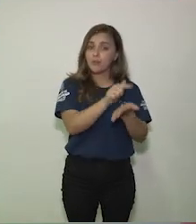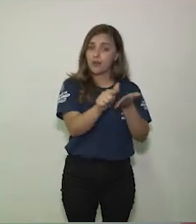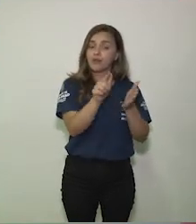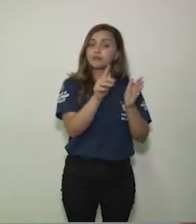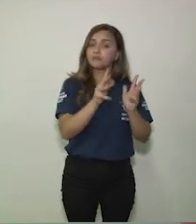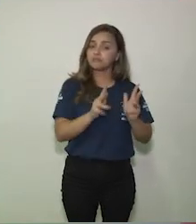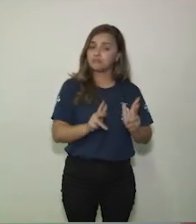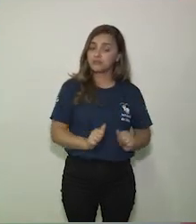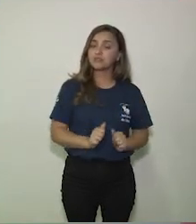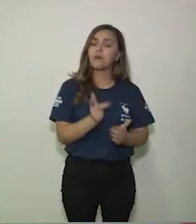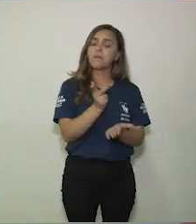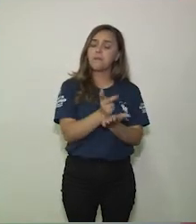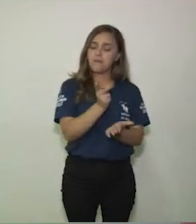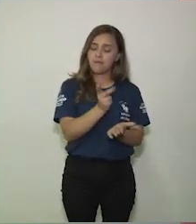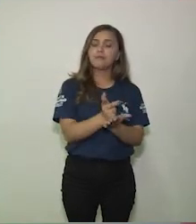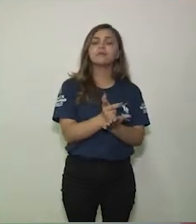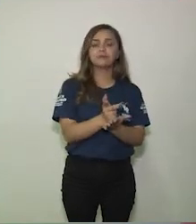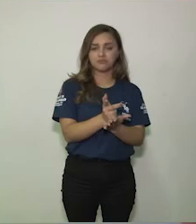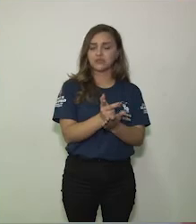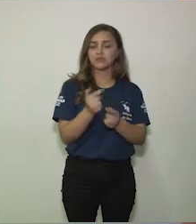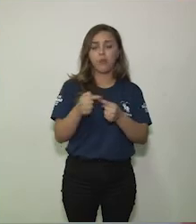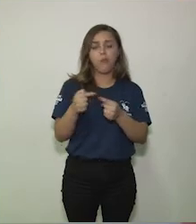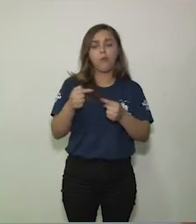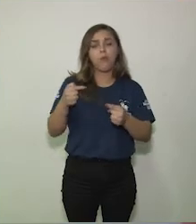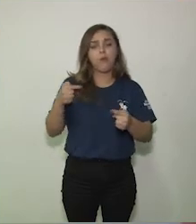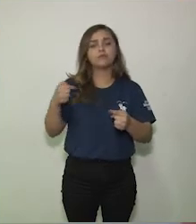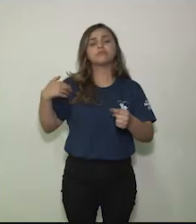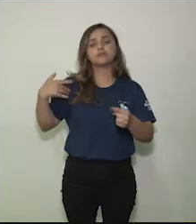estão mantidos desde o início da pandemia.